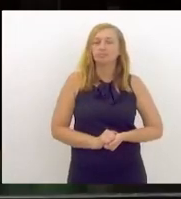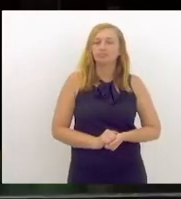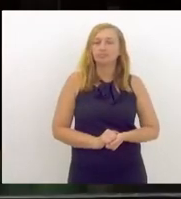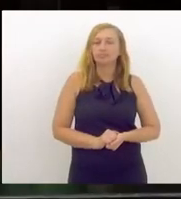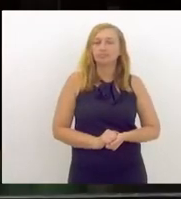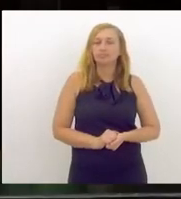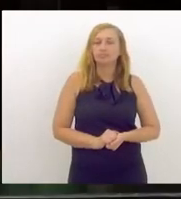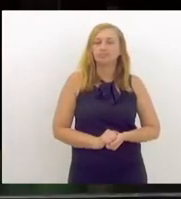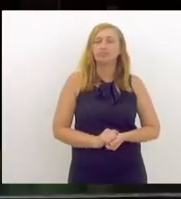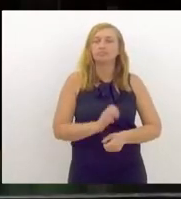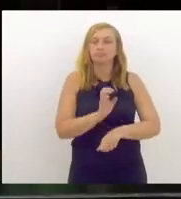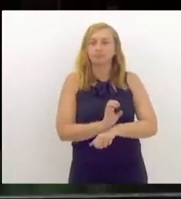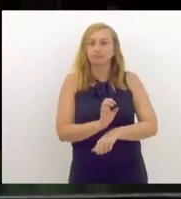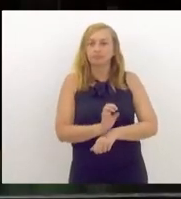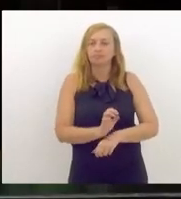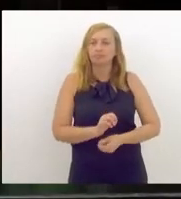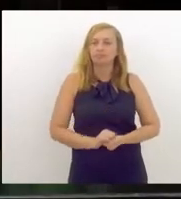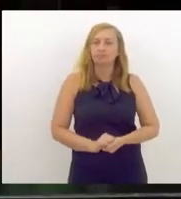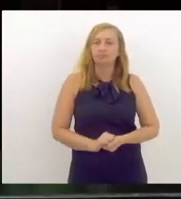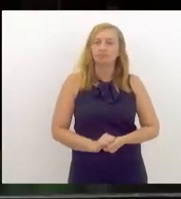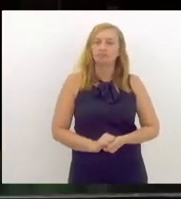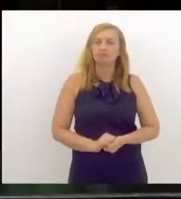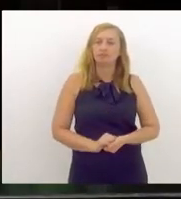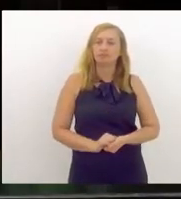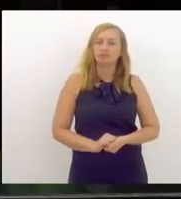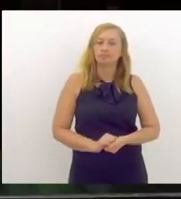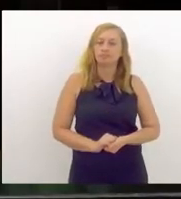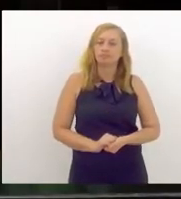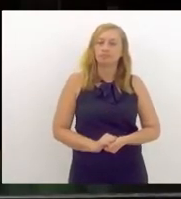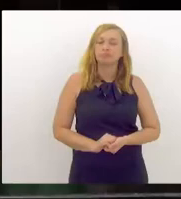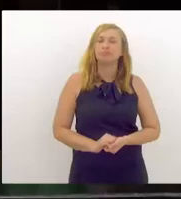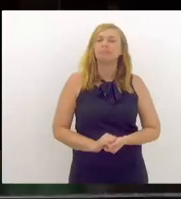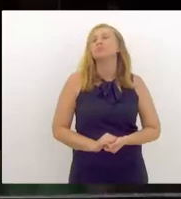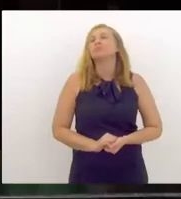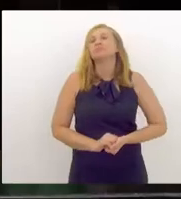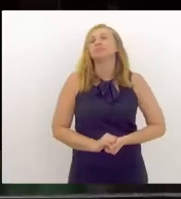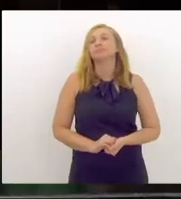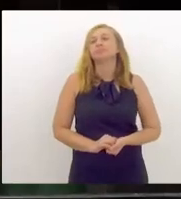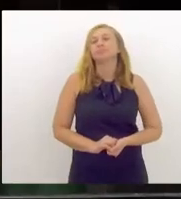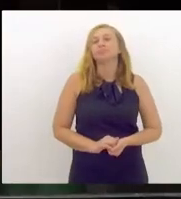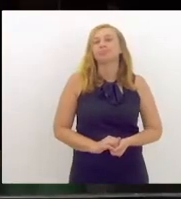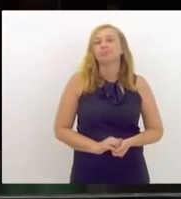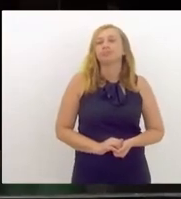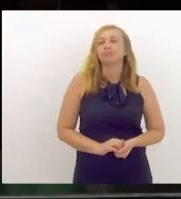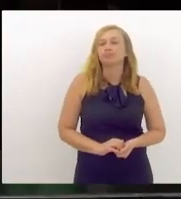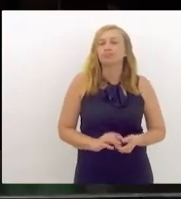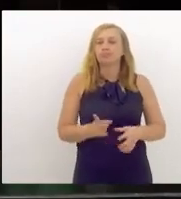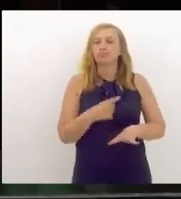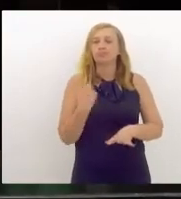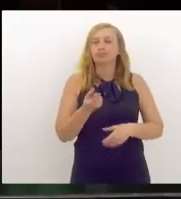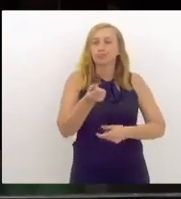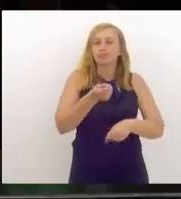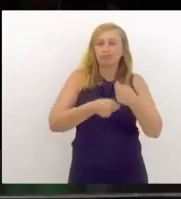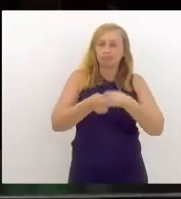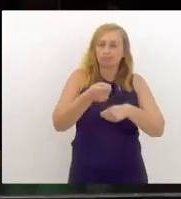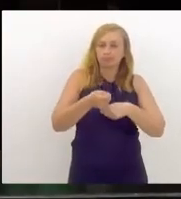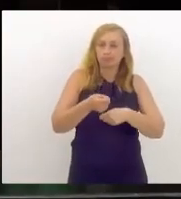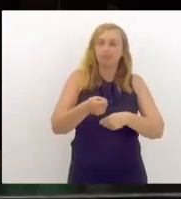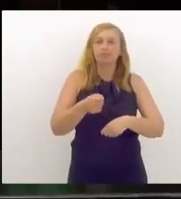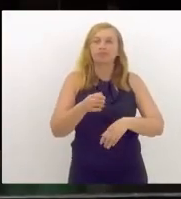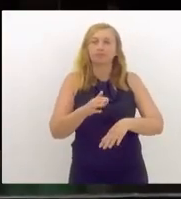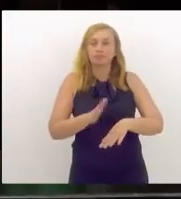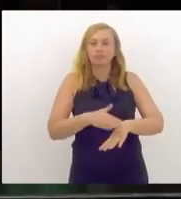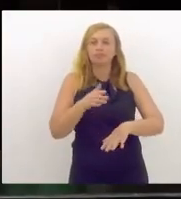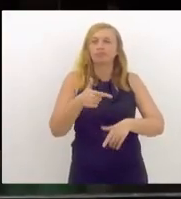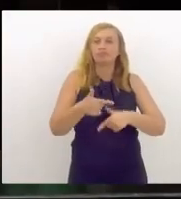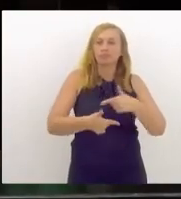no campo Estadual de desnacionalização no campo nacional nacionalização da nossa economia a gente tem muito